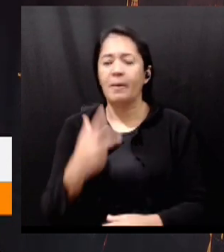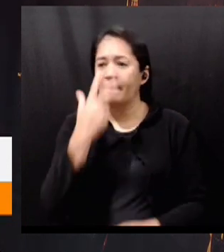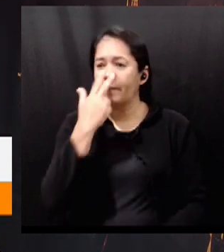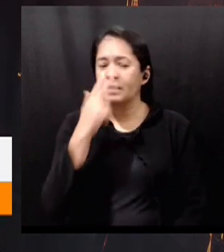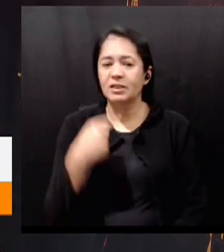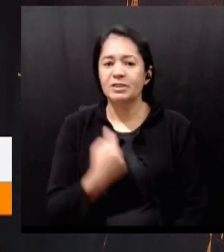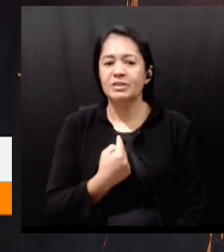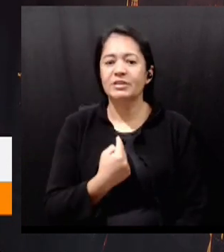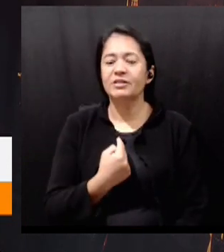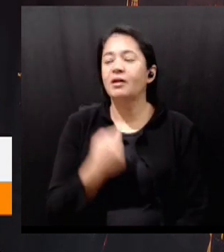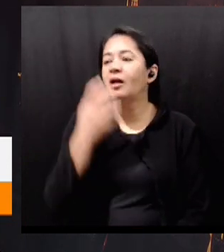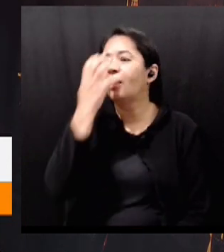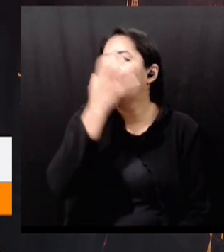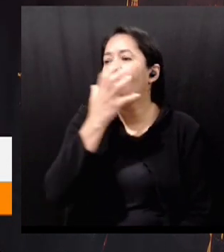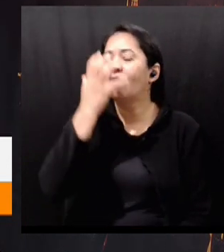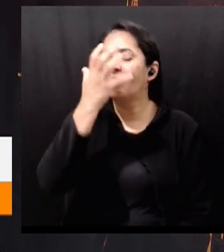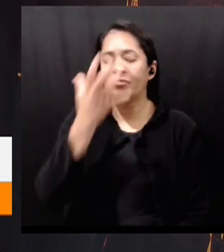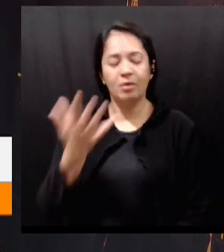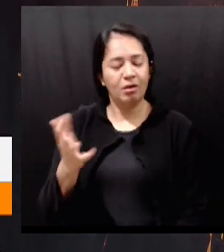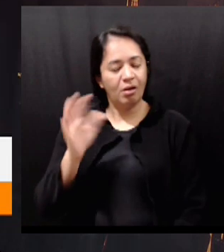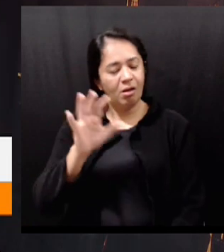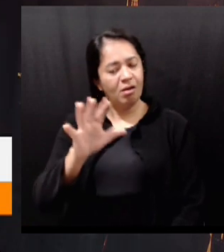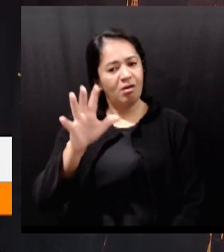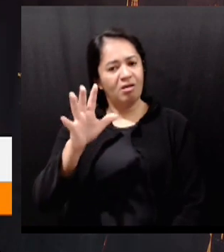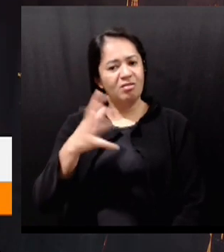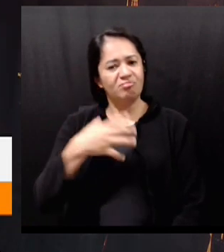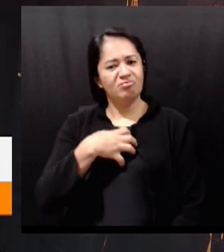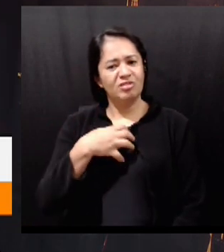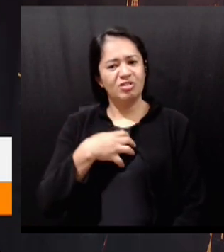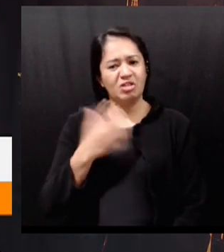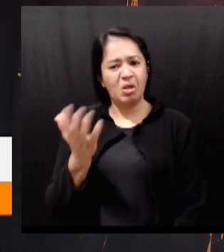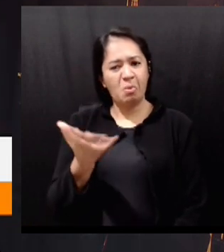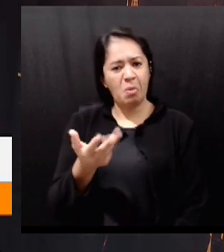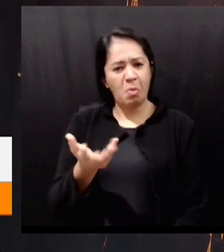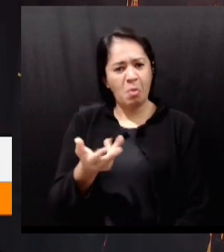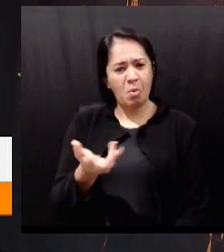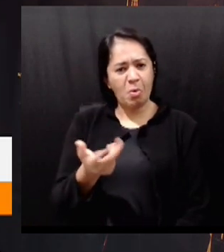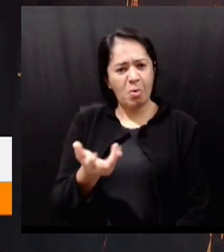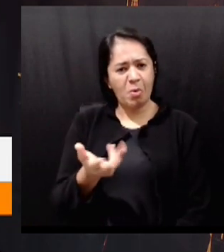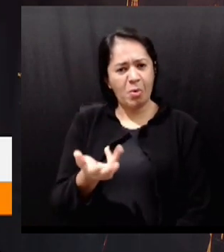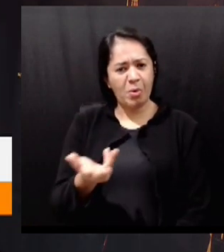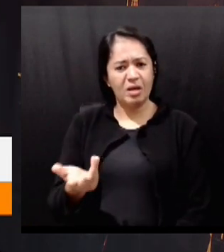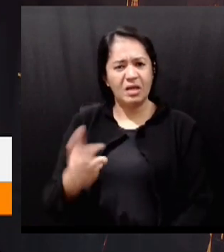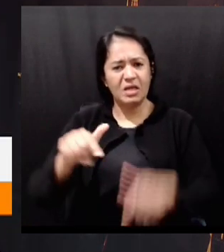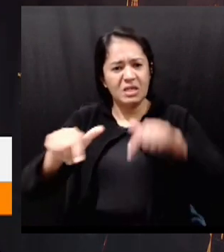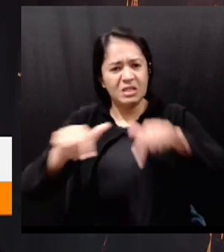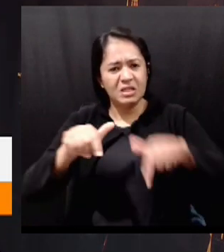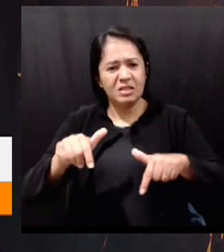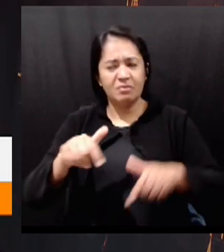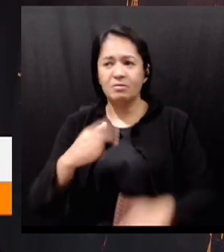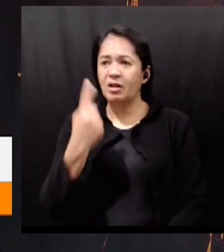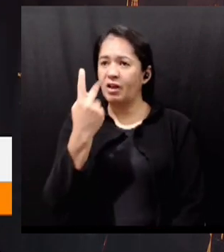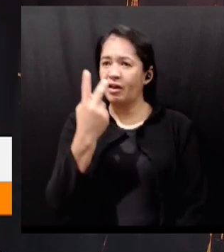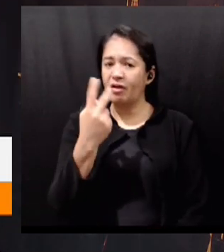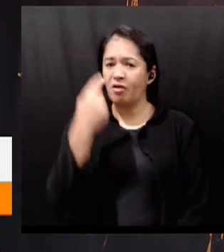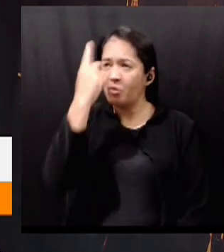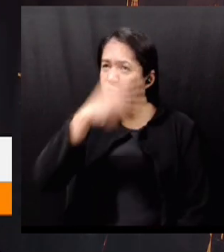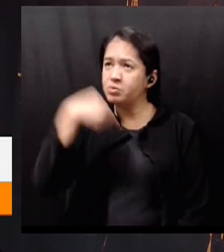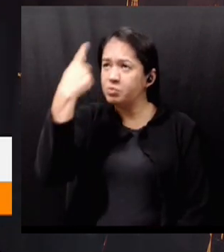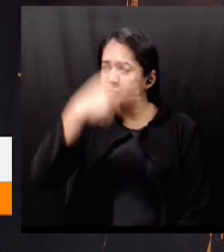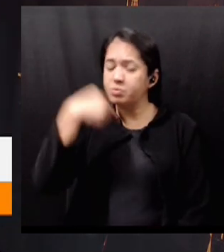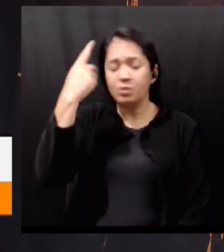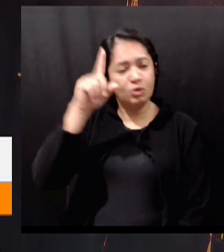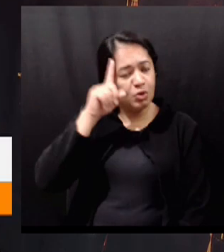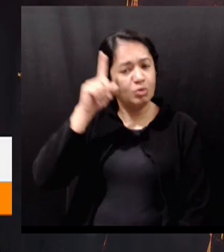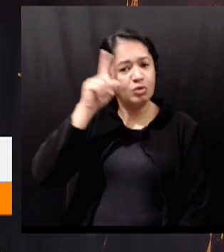né, essa correria e esse trabalho 24 horas por dia, porque tem gente que não para nem para